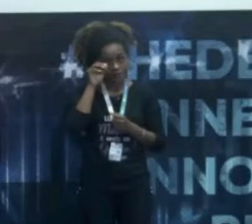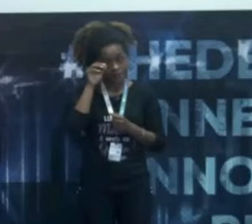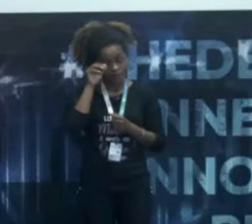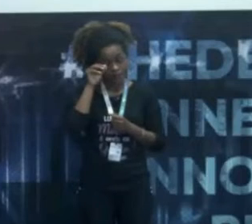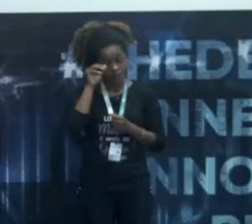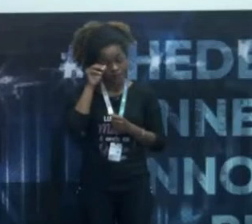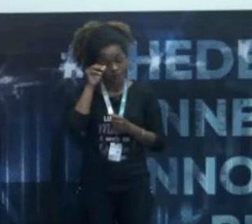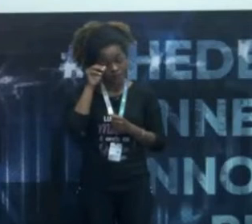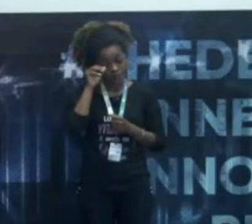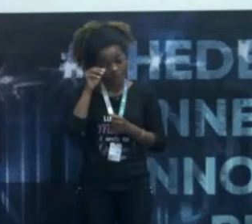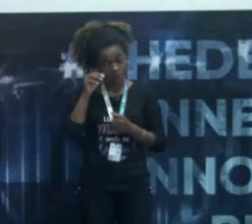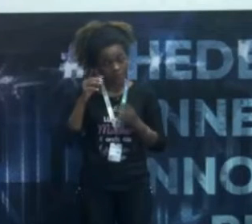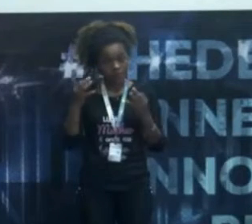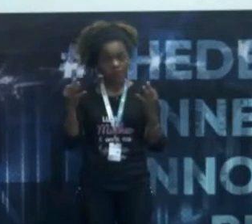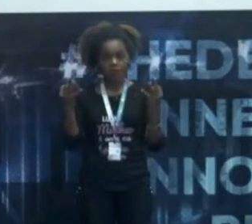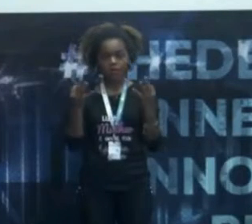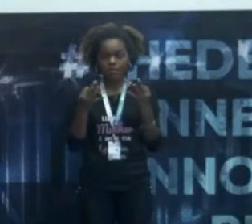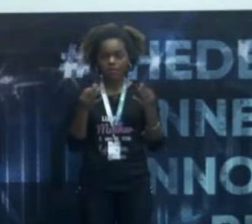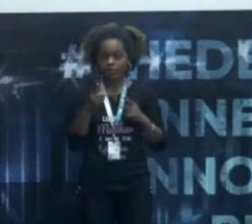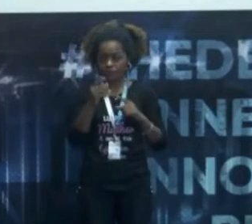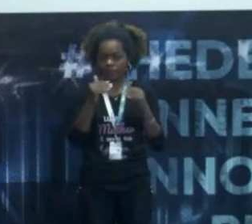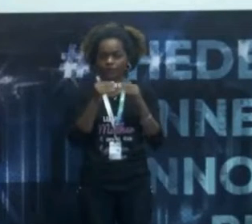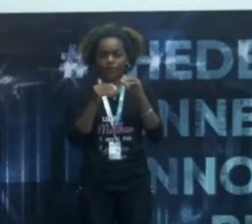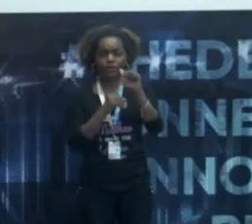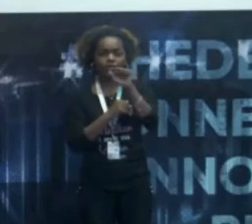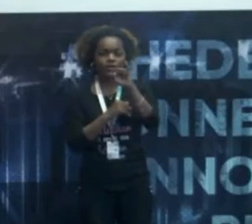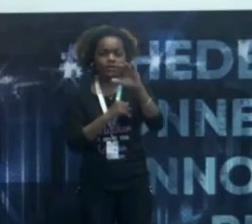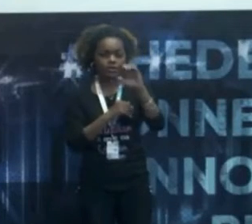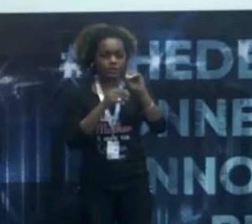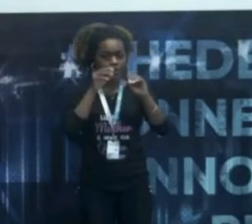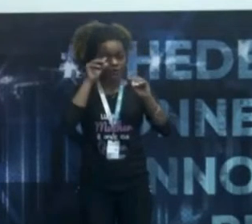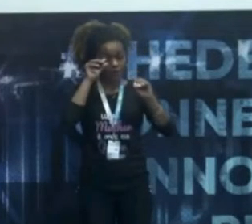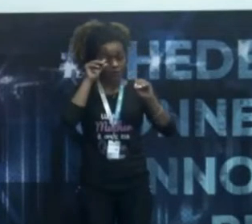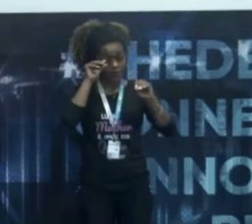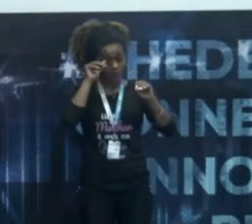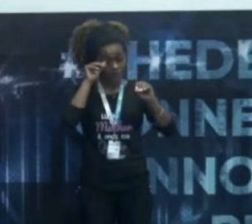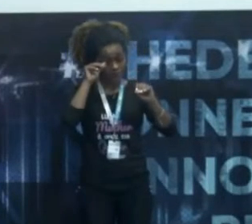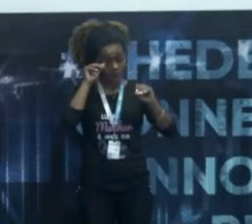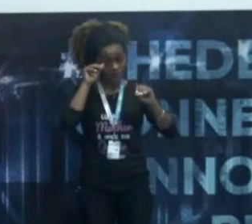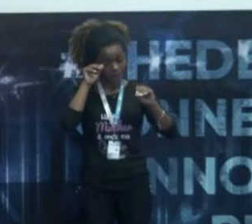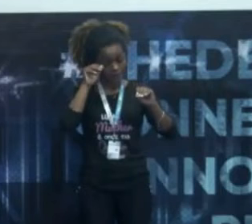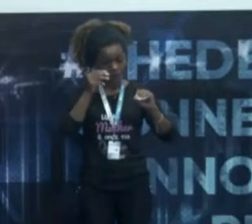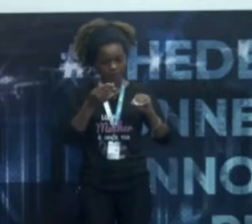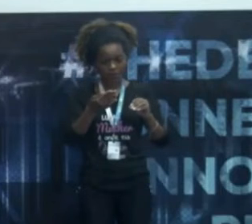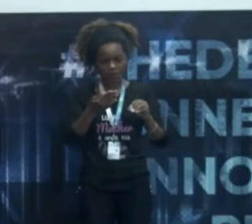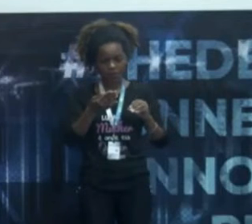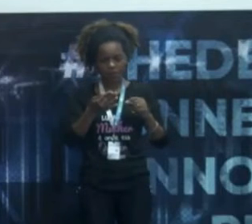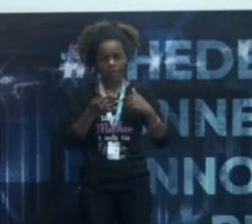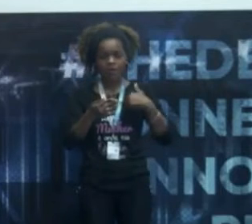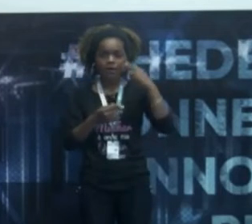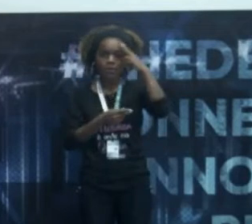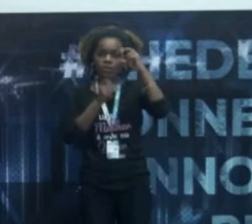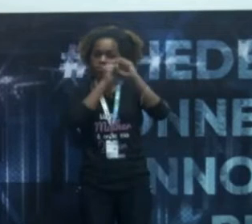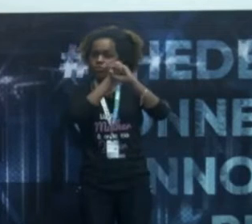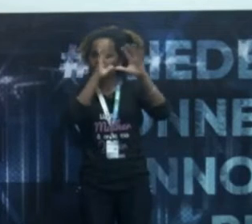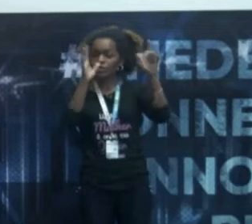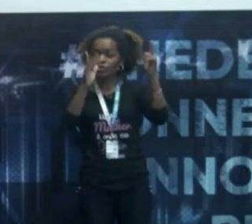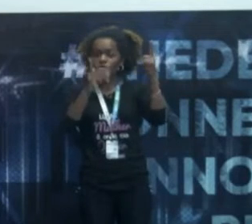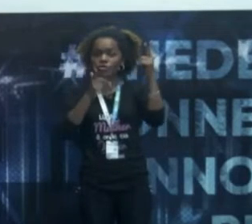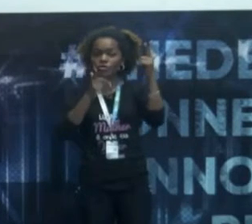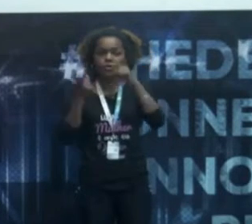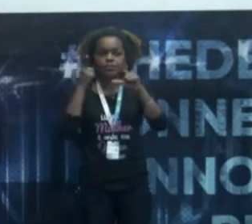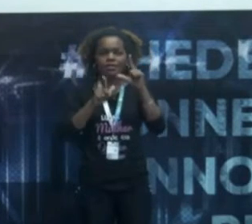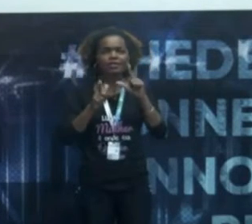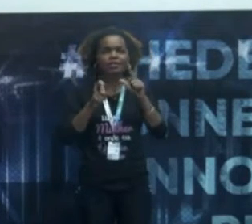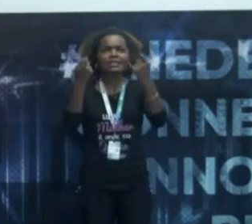Exato, Cássio. Nossa, eu super concordo meu sonho é que um dia a gente chegue nesse ponto, assim, de não precisar de lei de